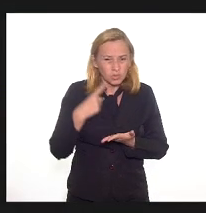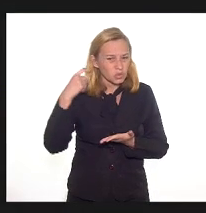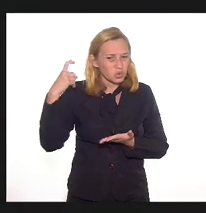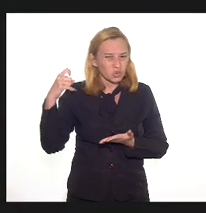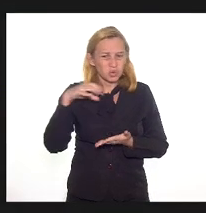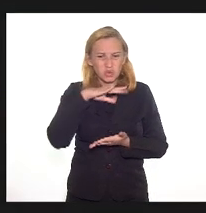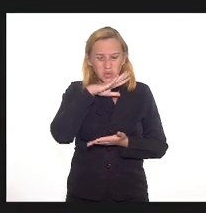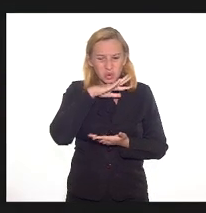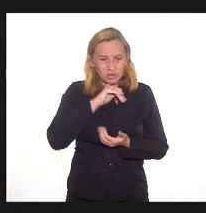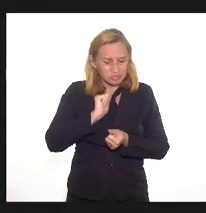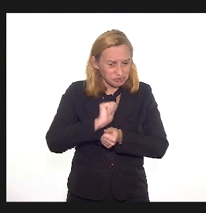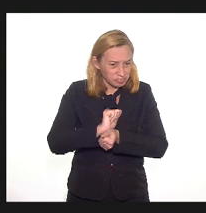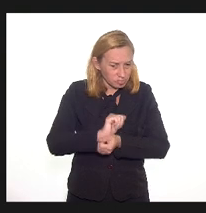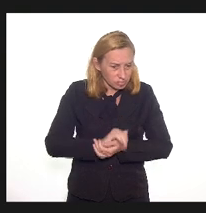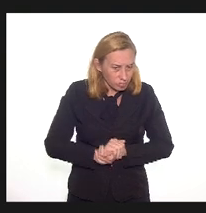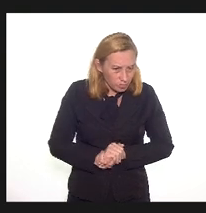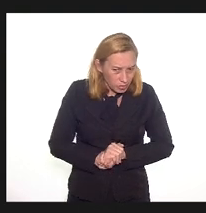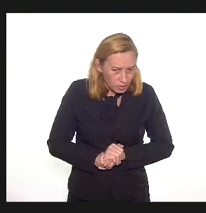próprias,